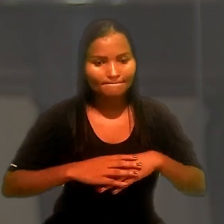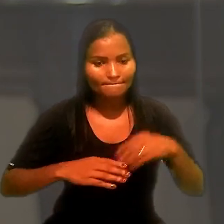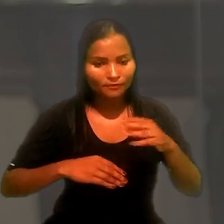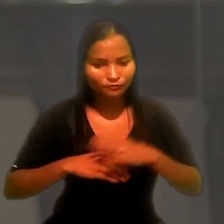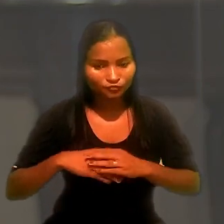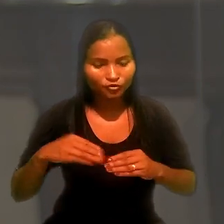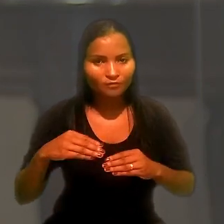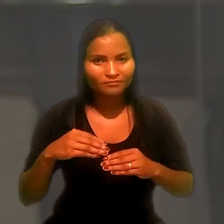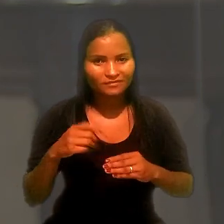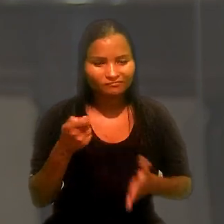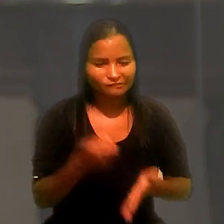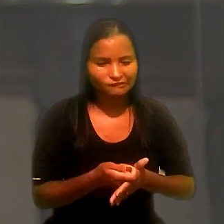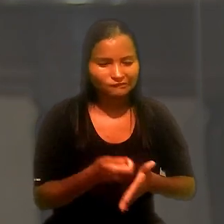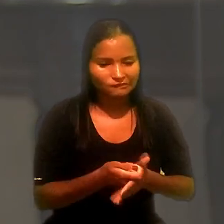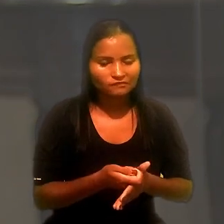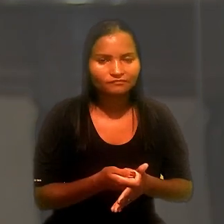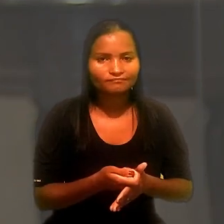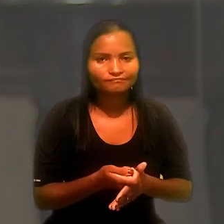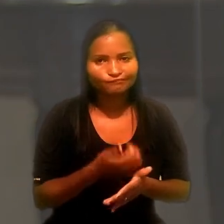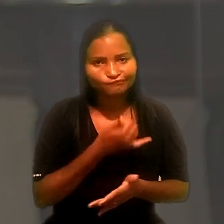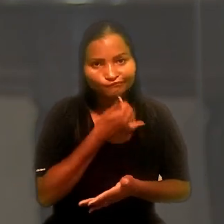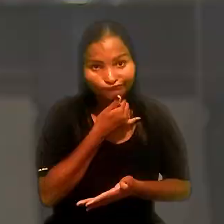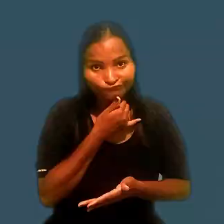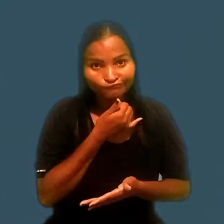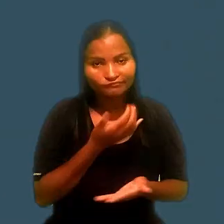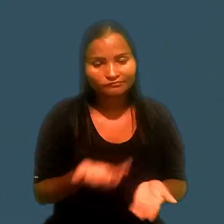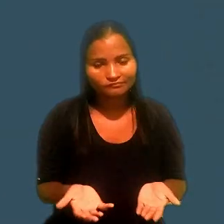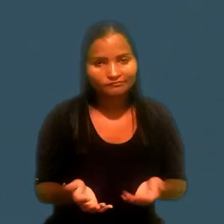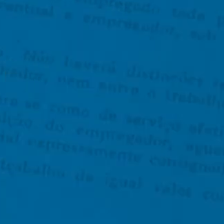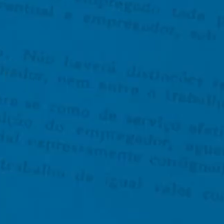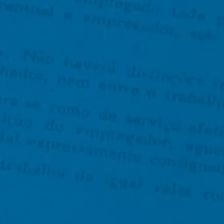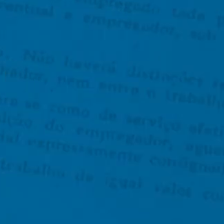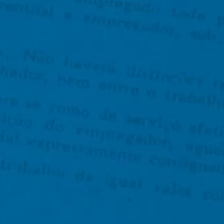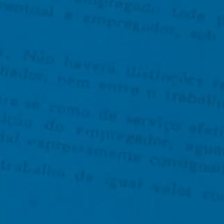obra explorada, infelizmente.